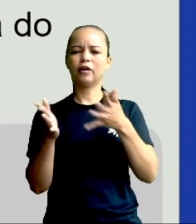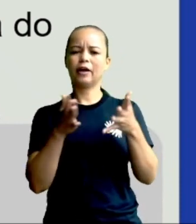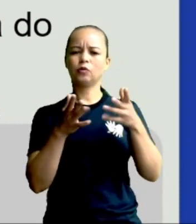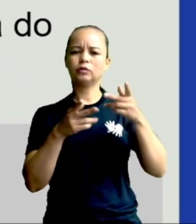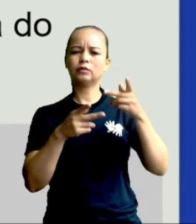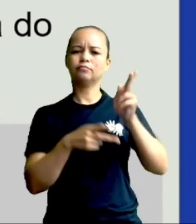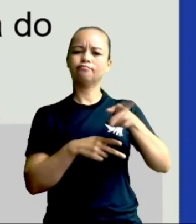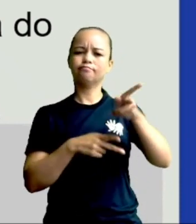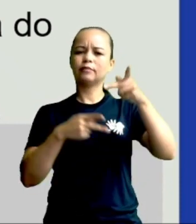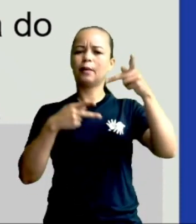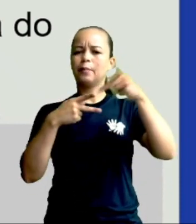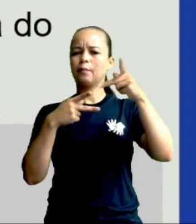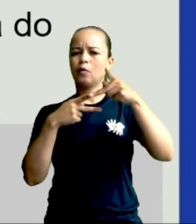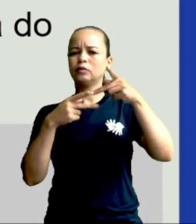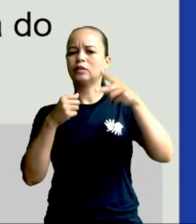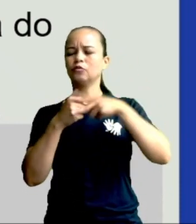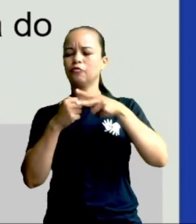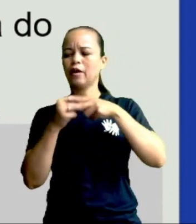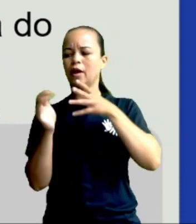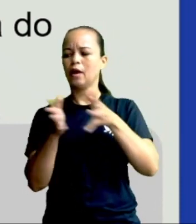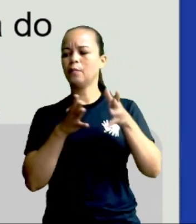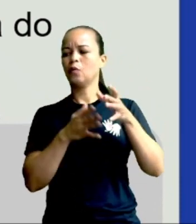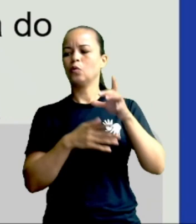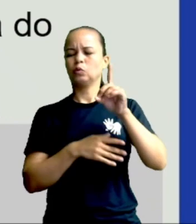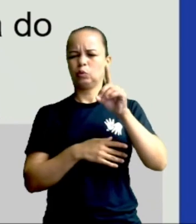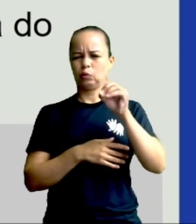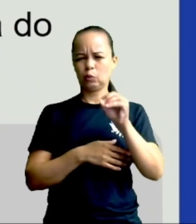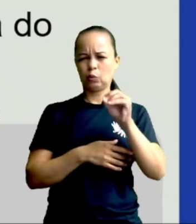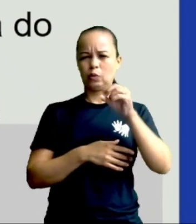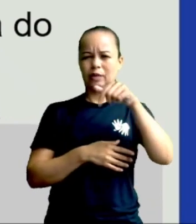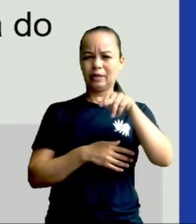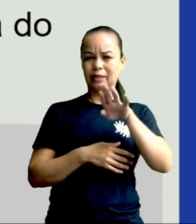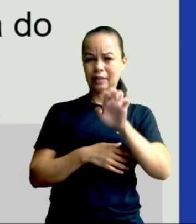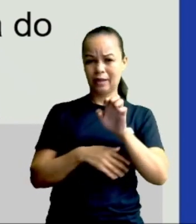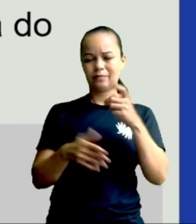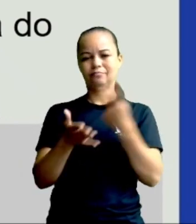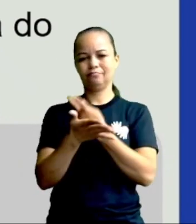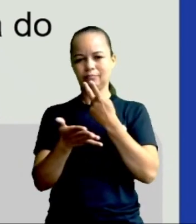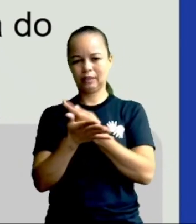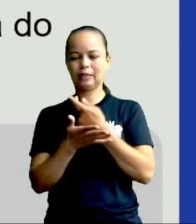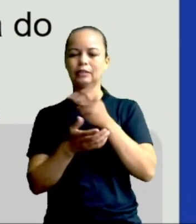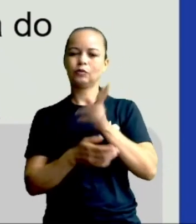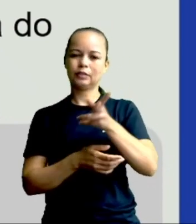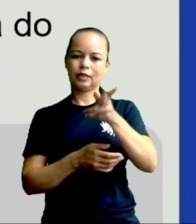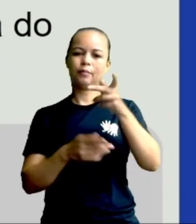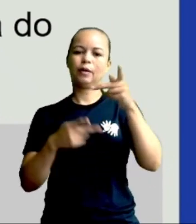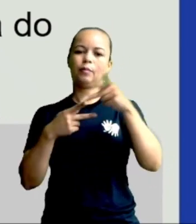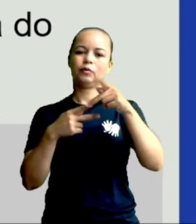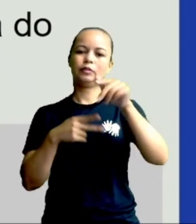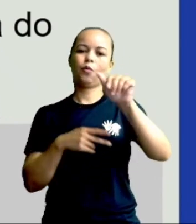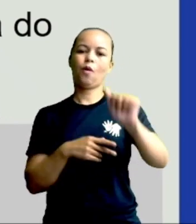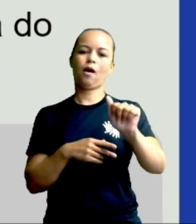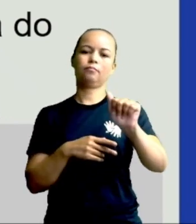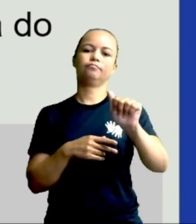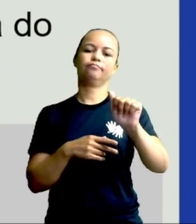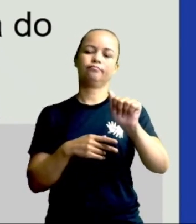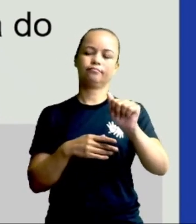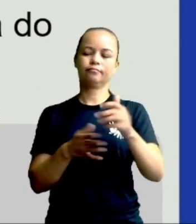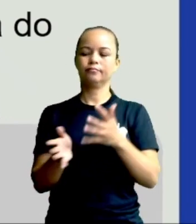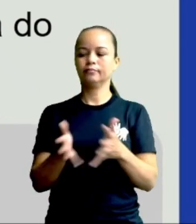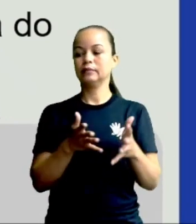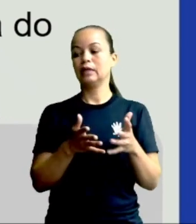e não essa expressão Duque essa expressão do que ela está incorreta Tá certo a frase de